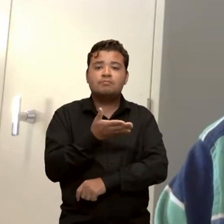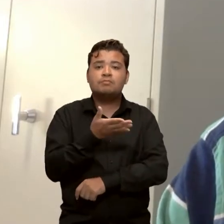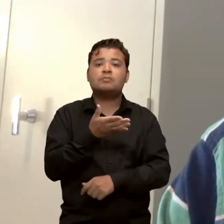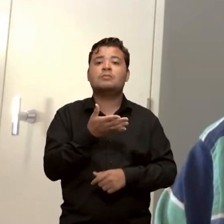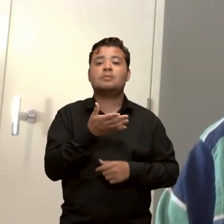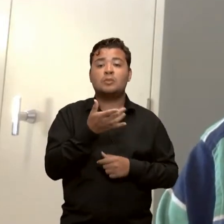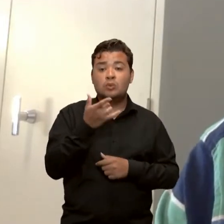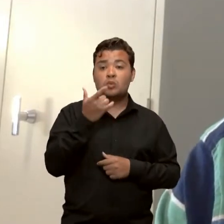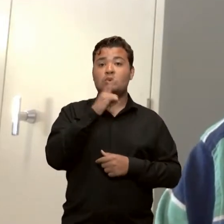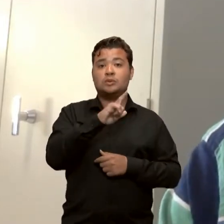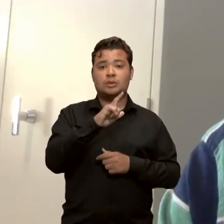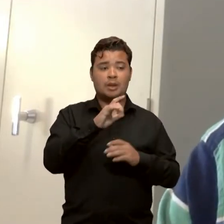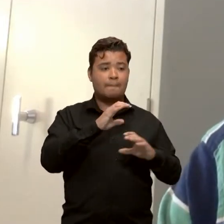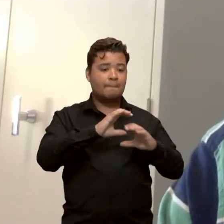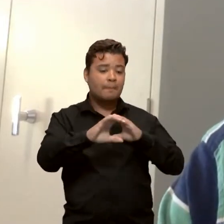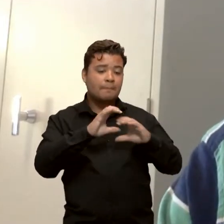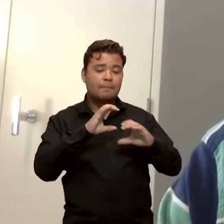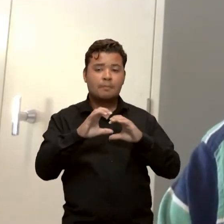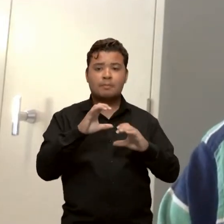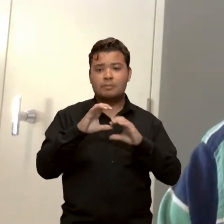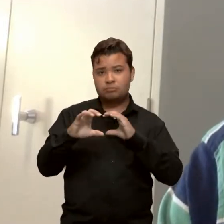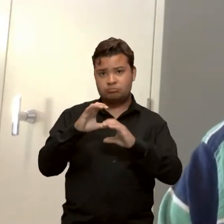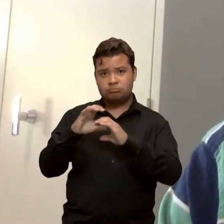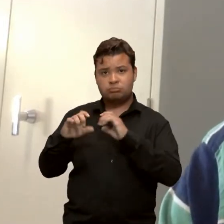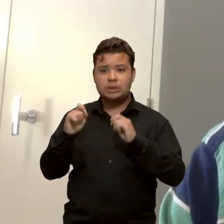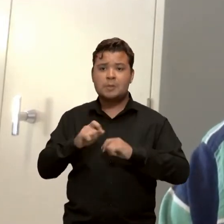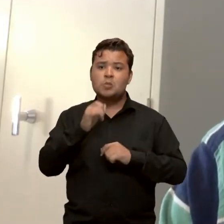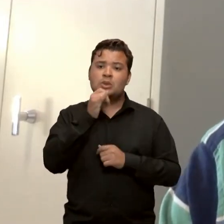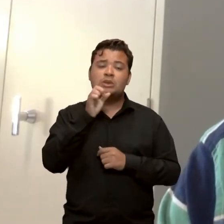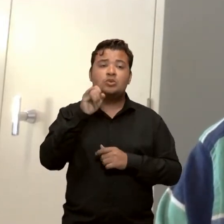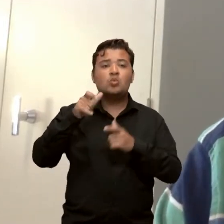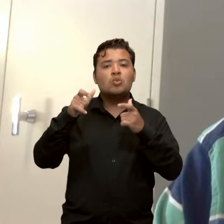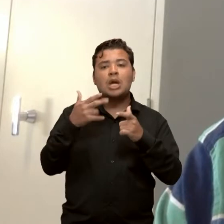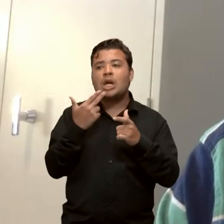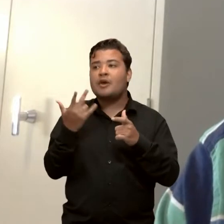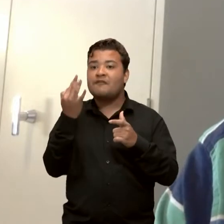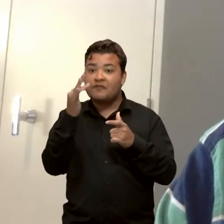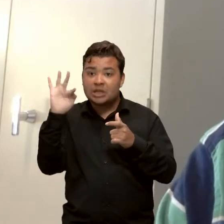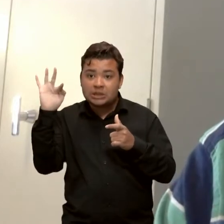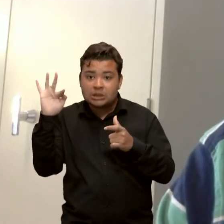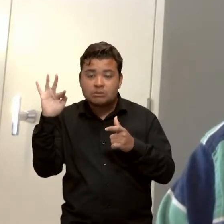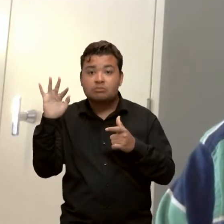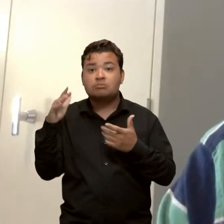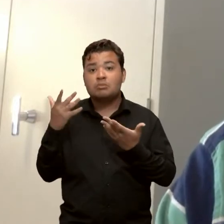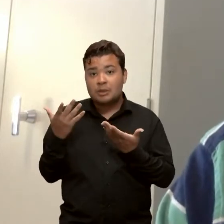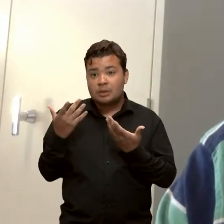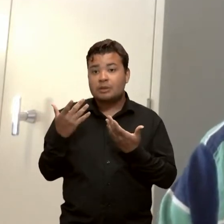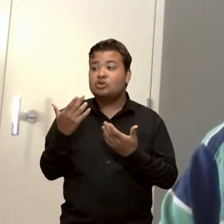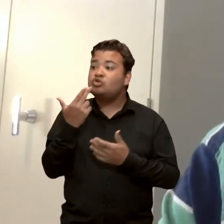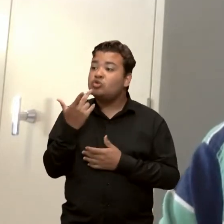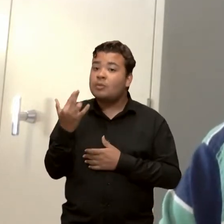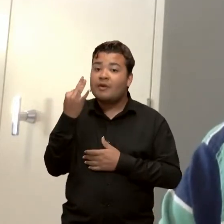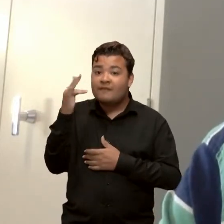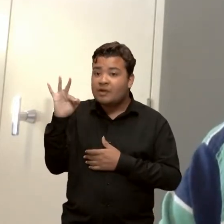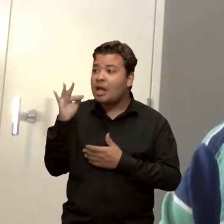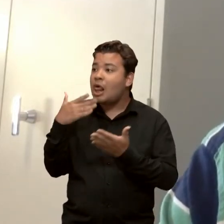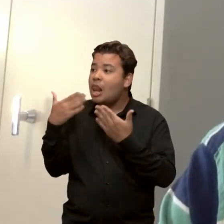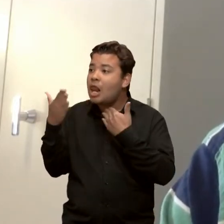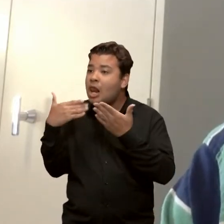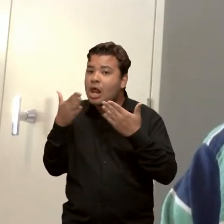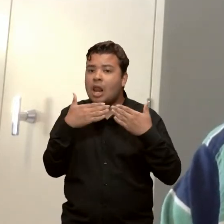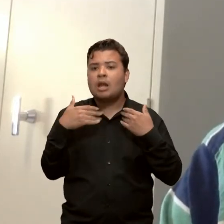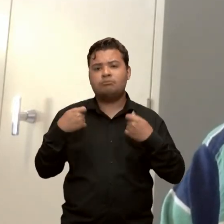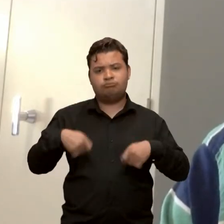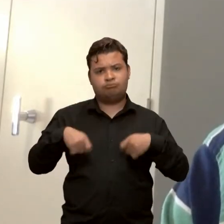se comunicar no dia a dia. Se ele estiver na região de fala francesa, né, é importante ele poder se comunicar em francês com as pessoas no dia a dia.